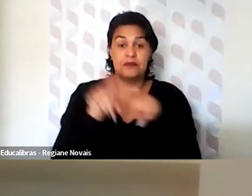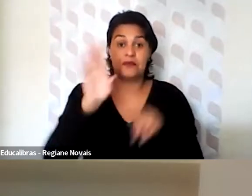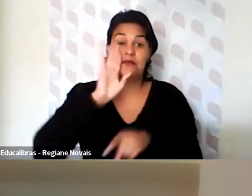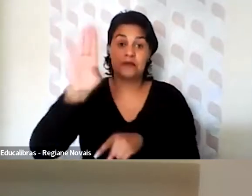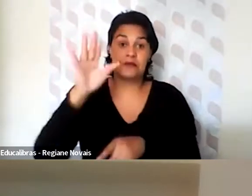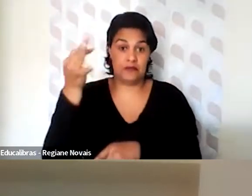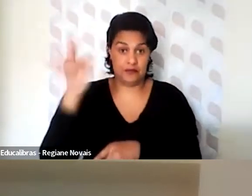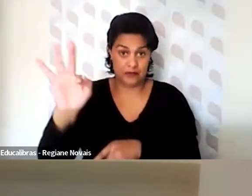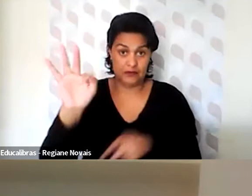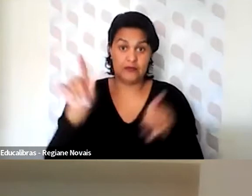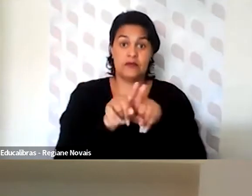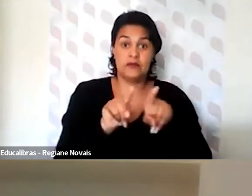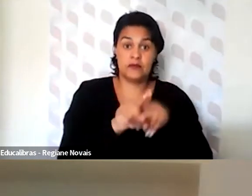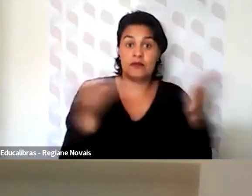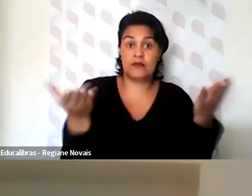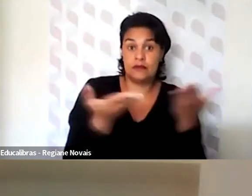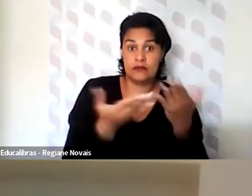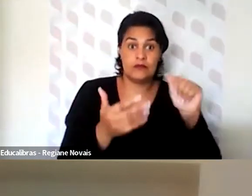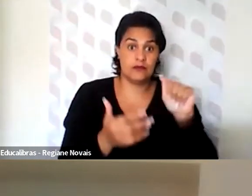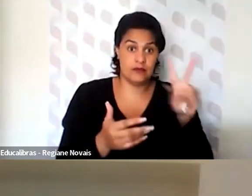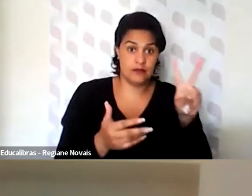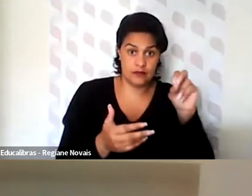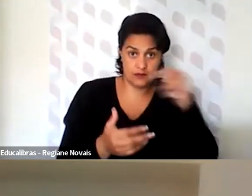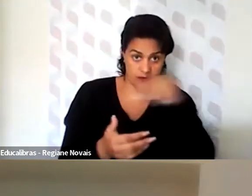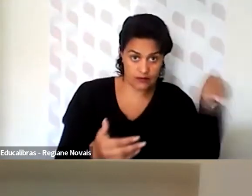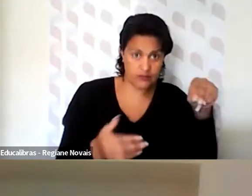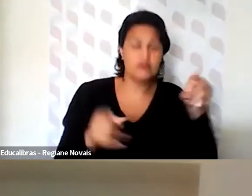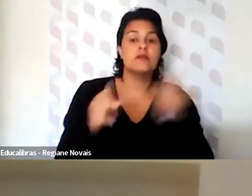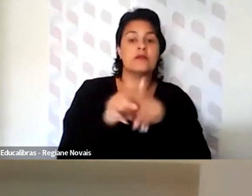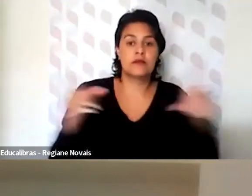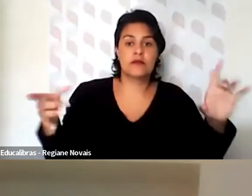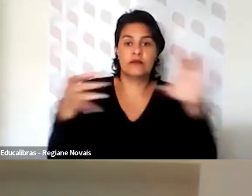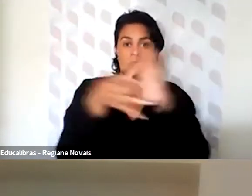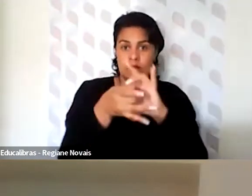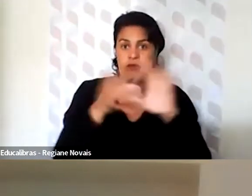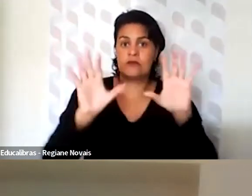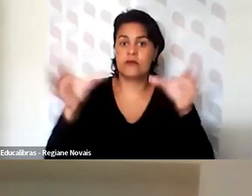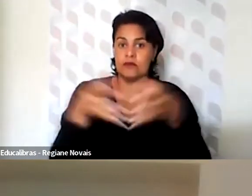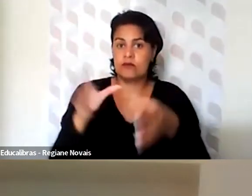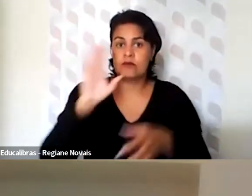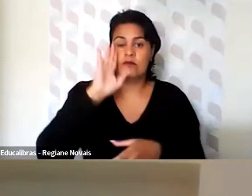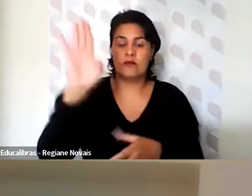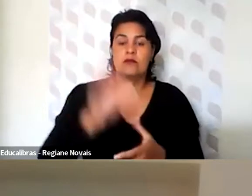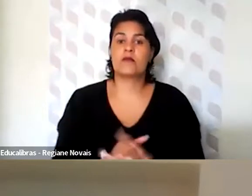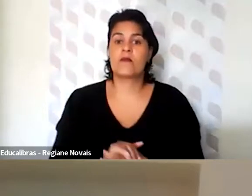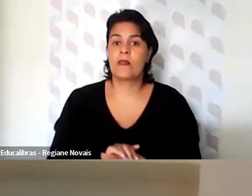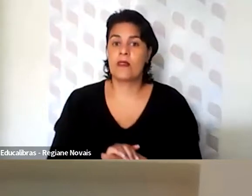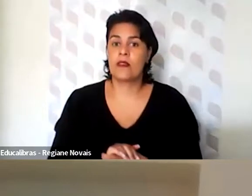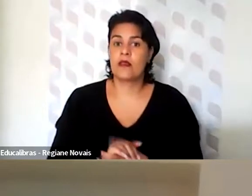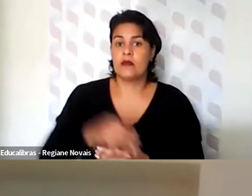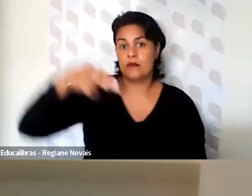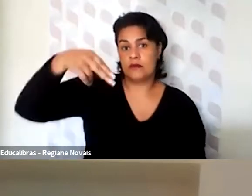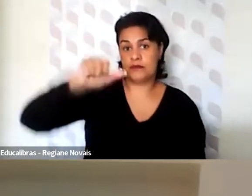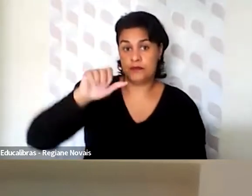agora também formando um grupo global, Natura &Co, do qual eu sou vice-presidente de sustentabilidade. Natura montou